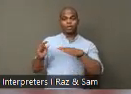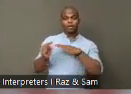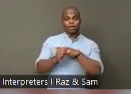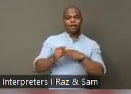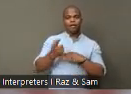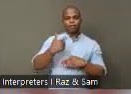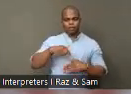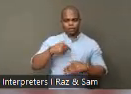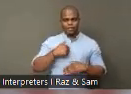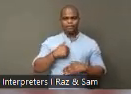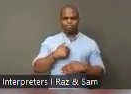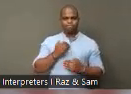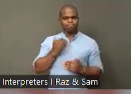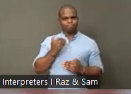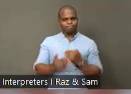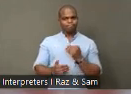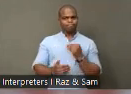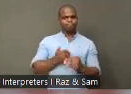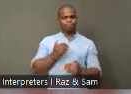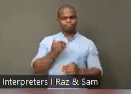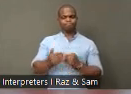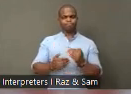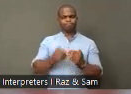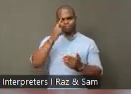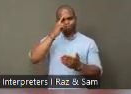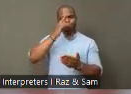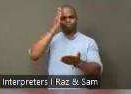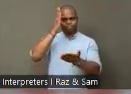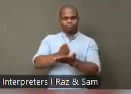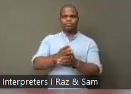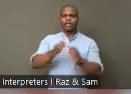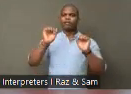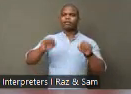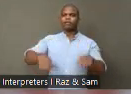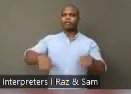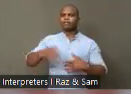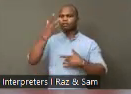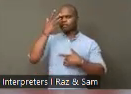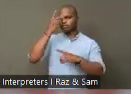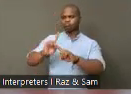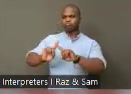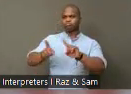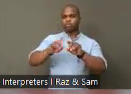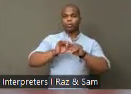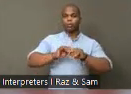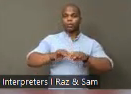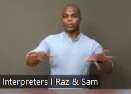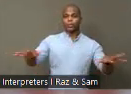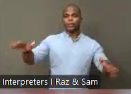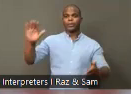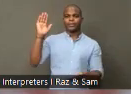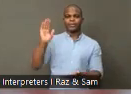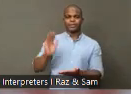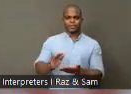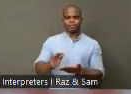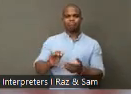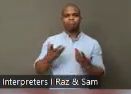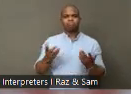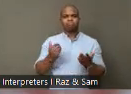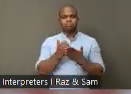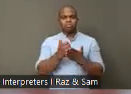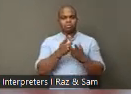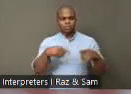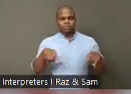eliminação iria ajudar a população do nosso país e torná-la muito mais saudável, e nós acreditamos que no momento